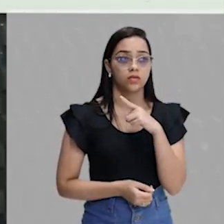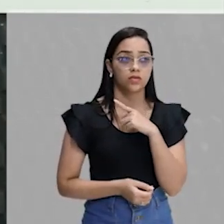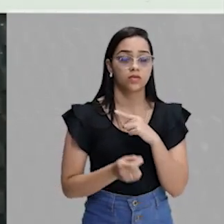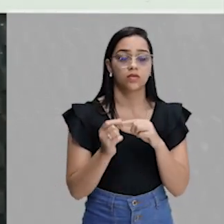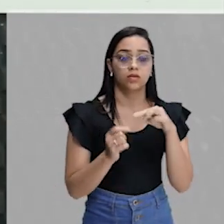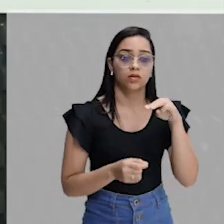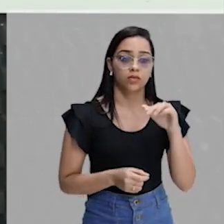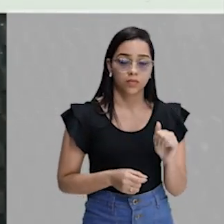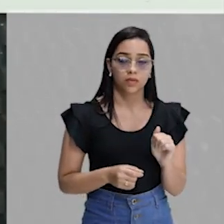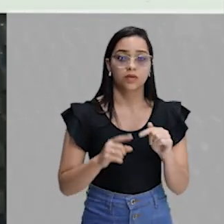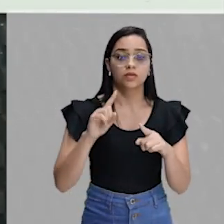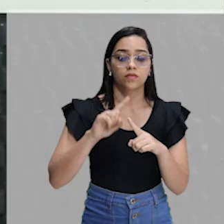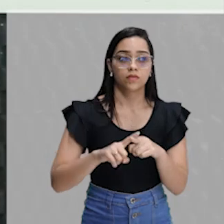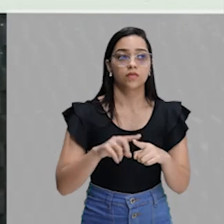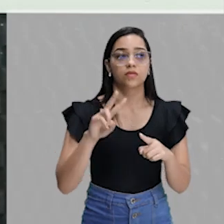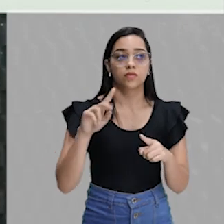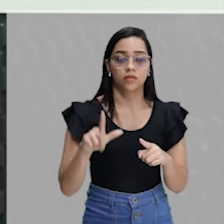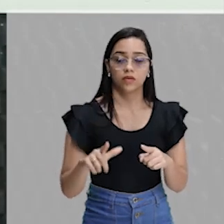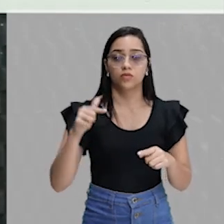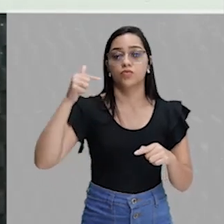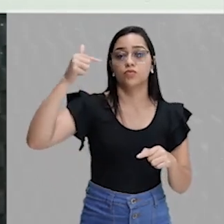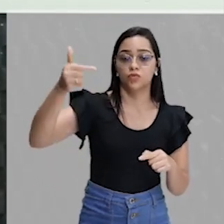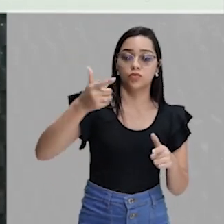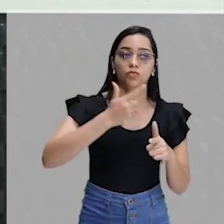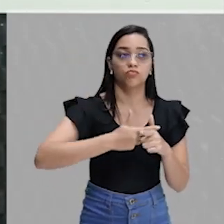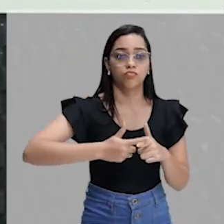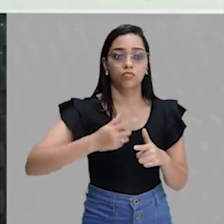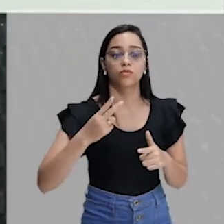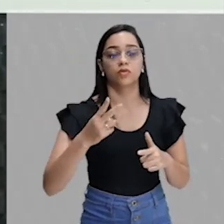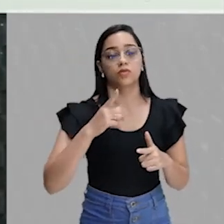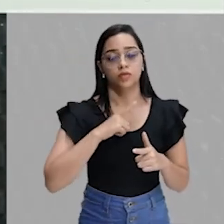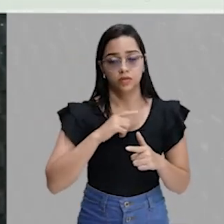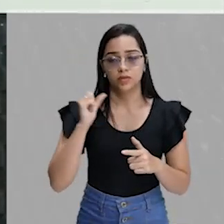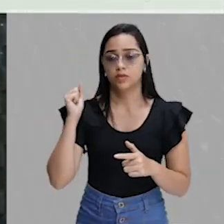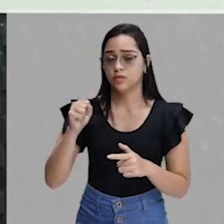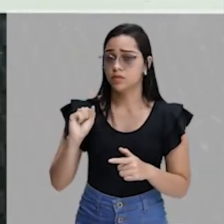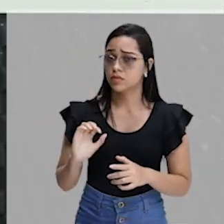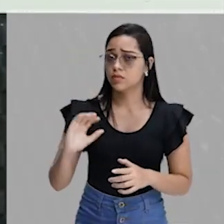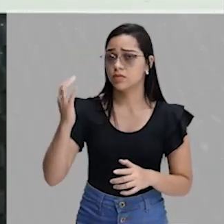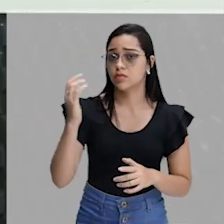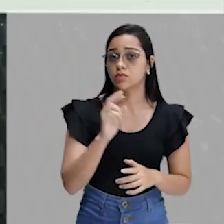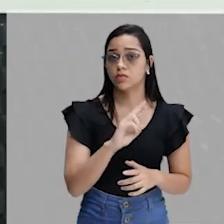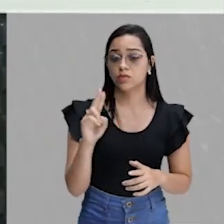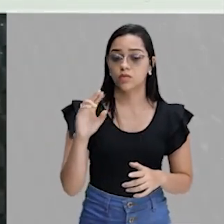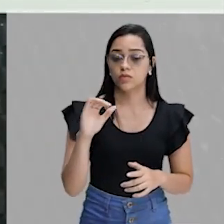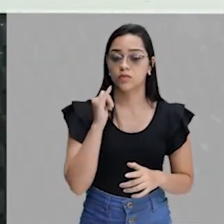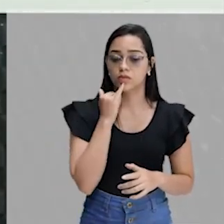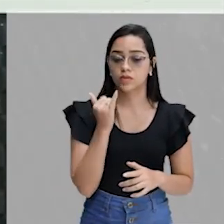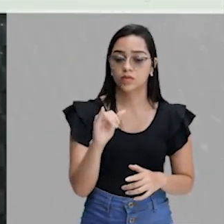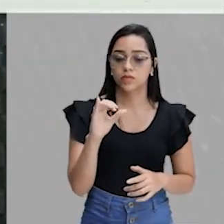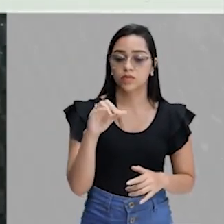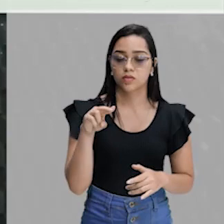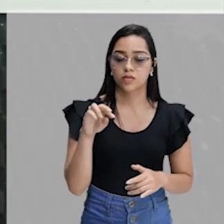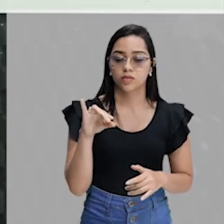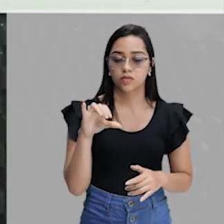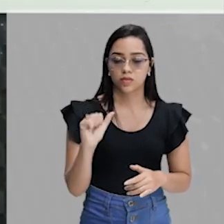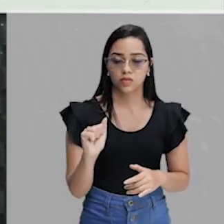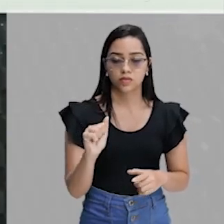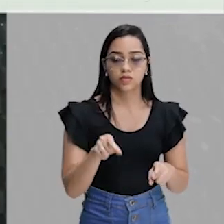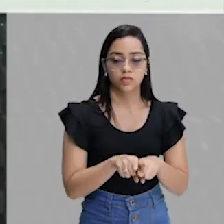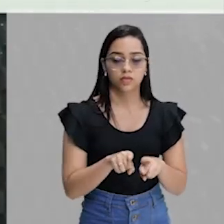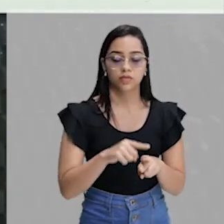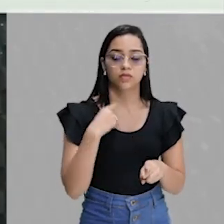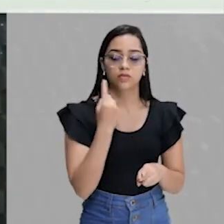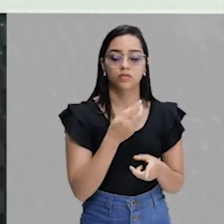cinética é massa, velocidade ao quadrado sobre 2, né? É justamente essa recorrência que nós chamamos de energia cinética, ok?